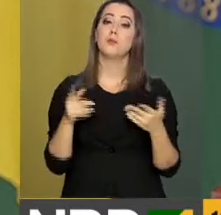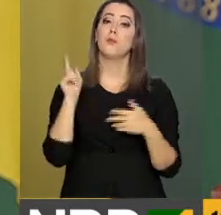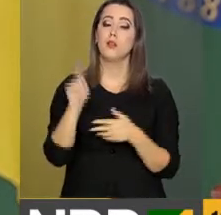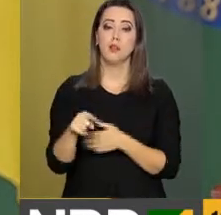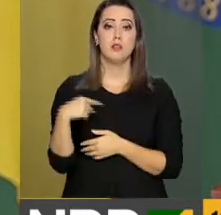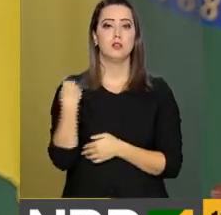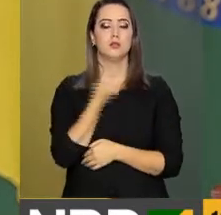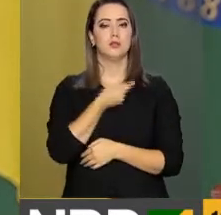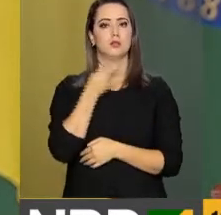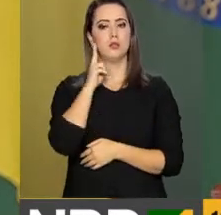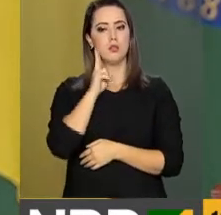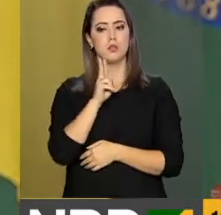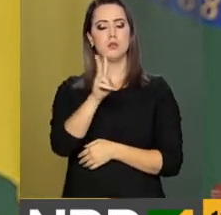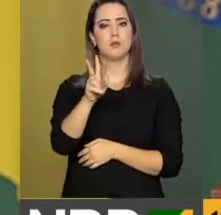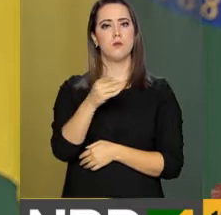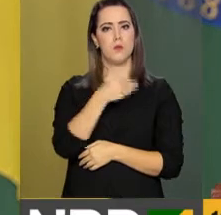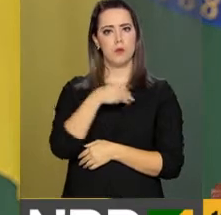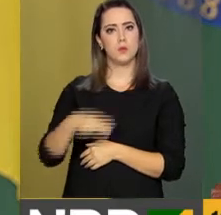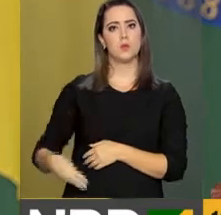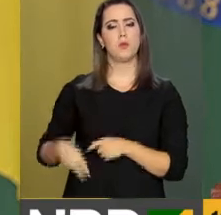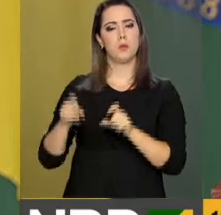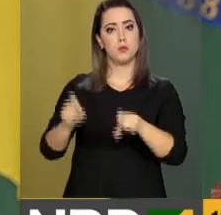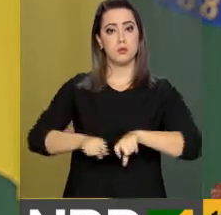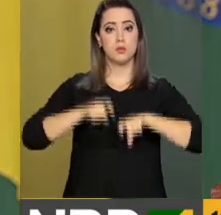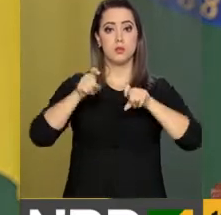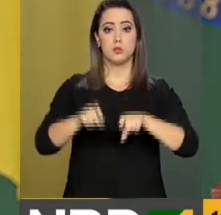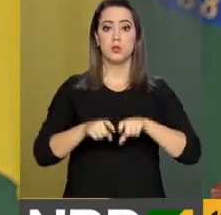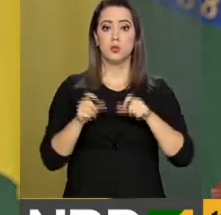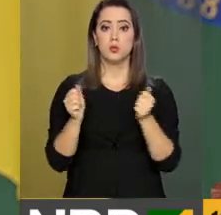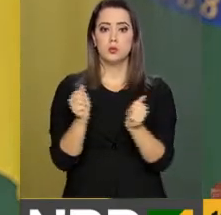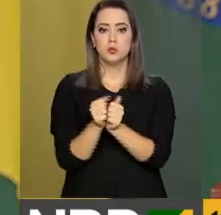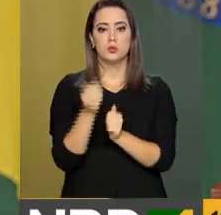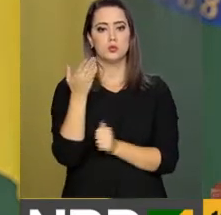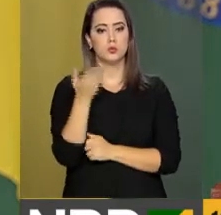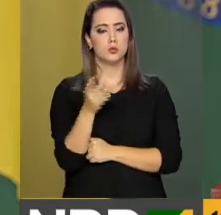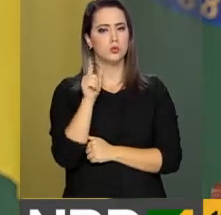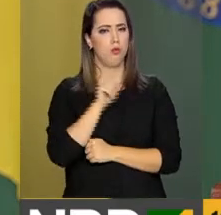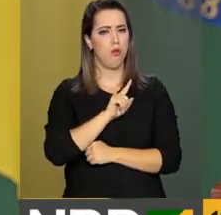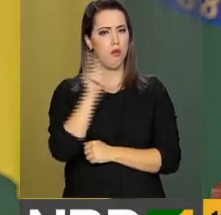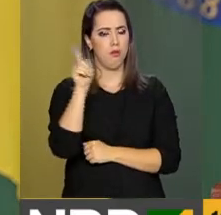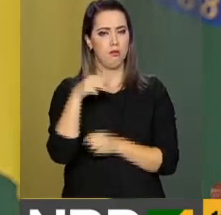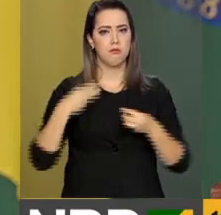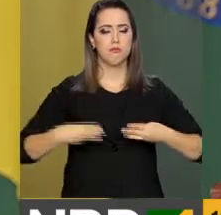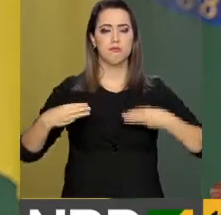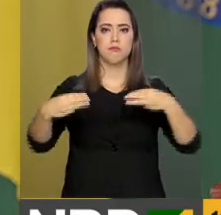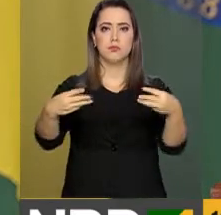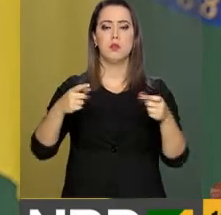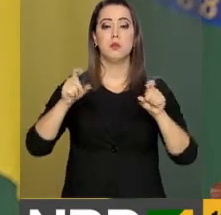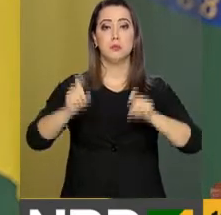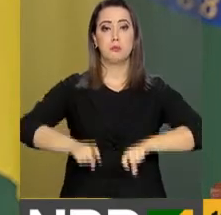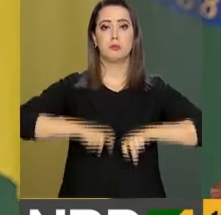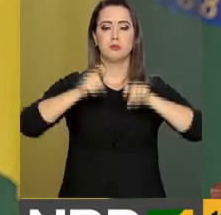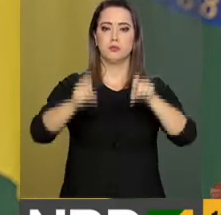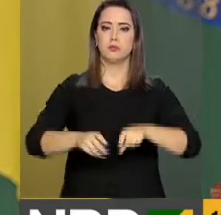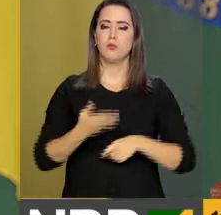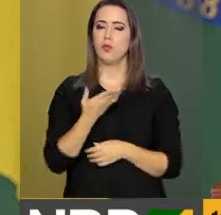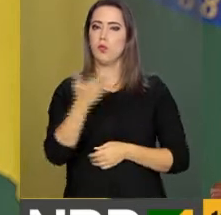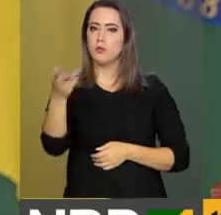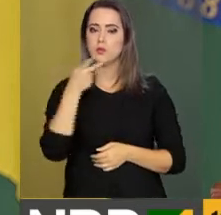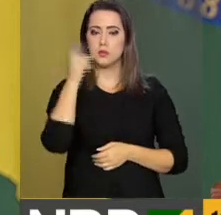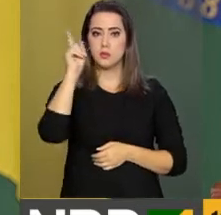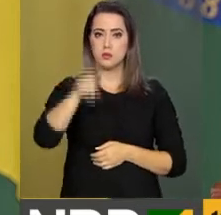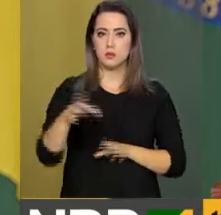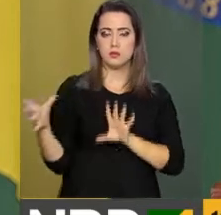que mais tem feito o Blair Maggi e o Novak lá no Ministério da Agricultura. Vocês falaram